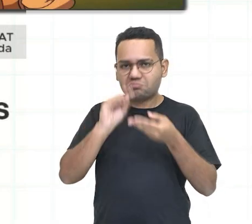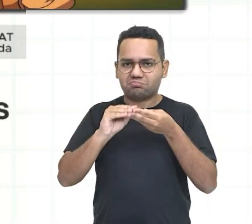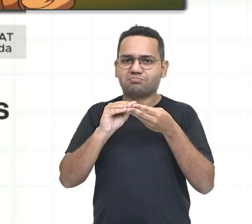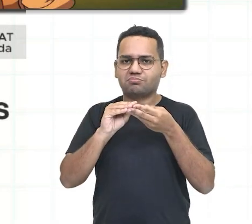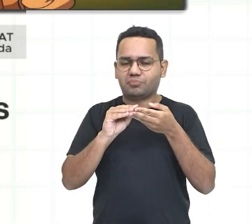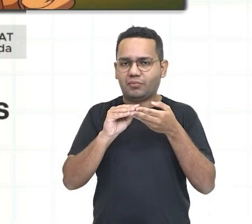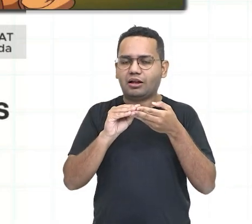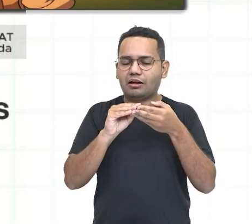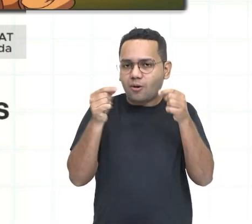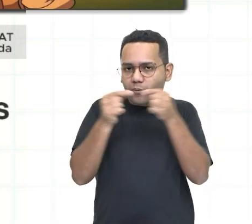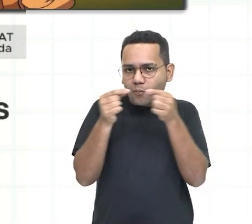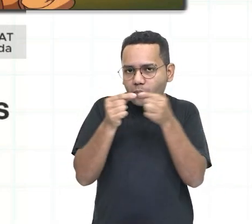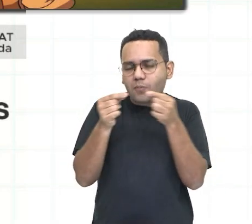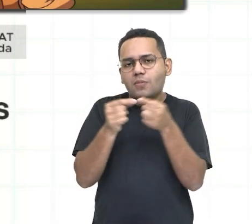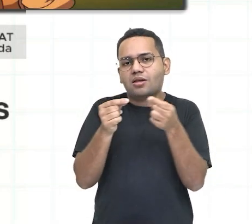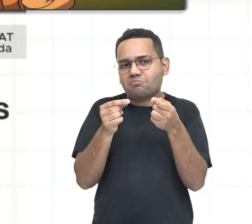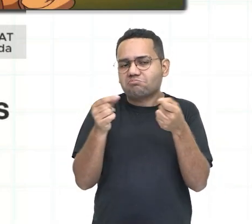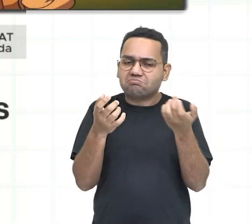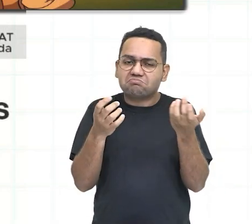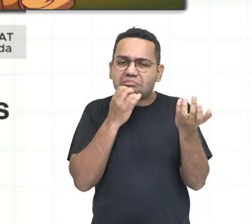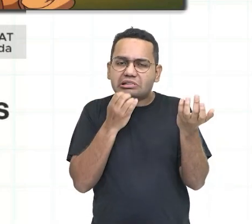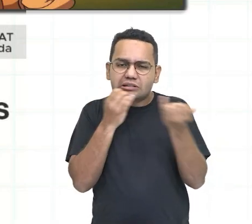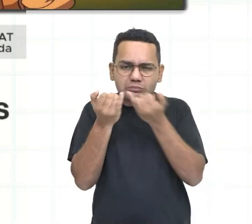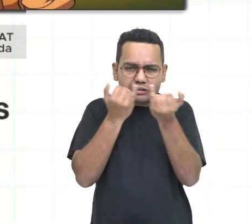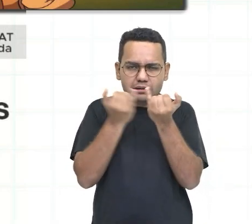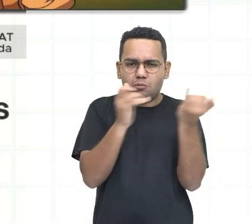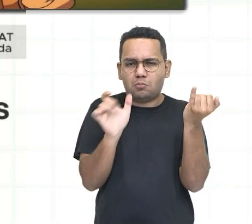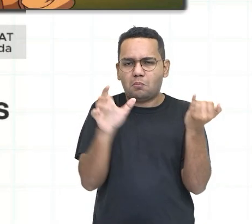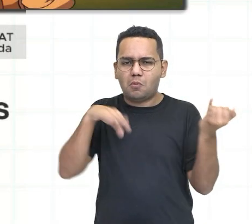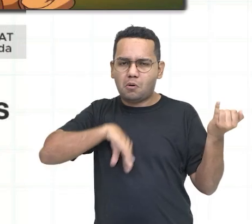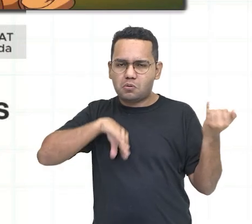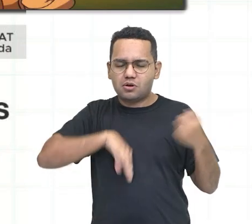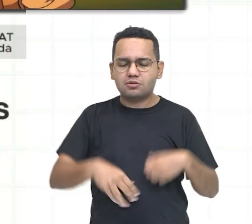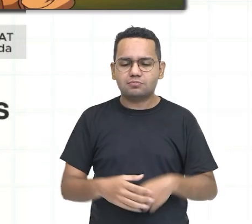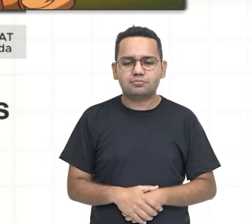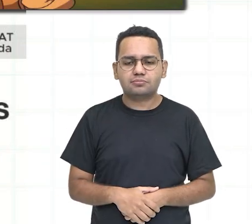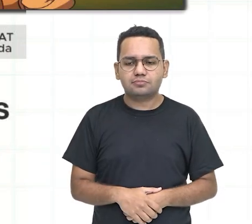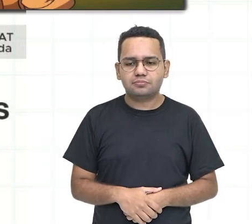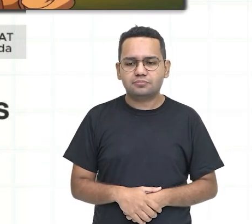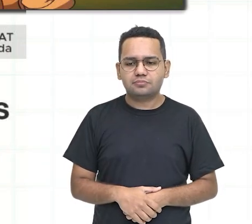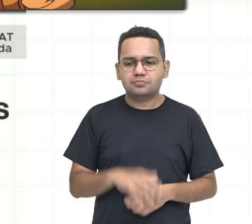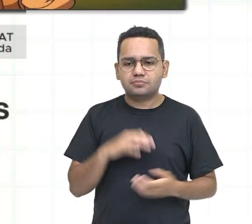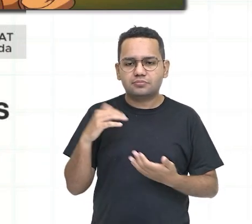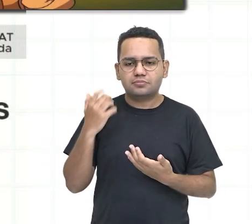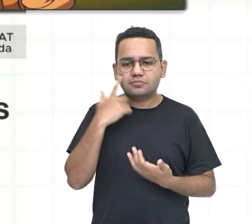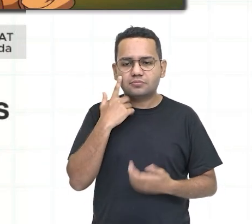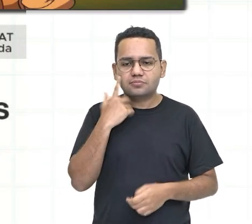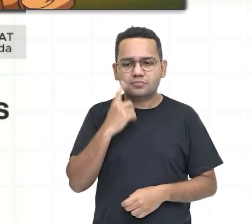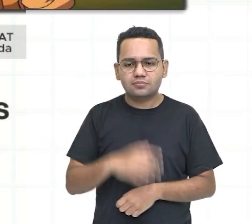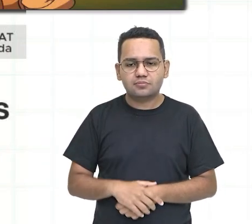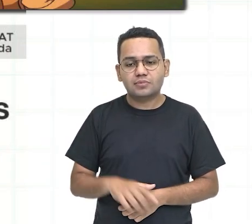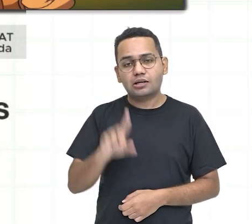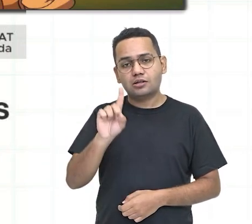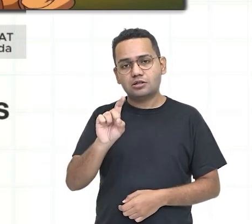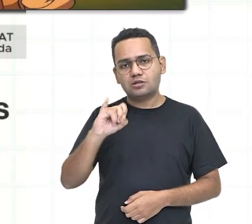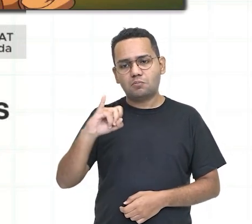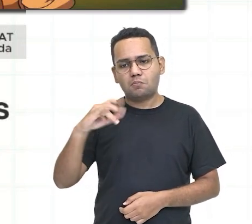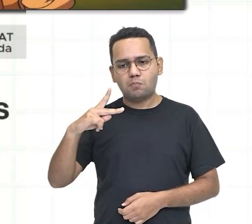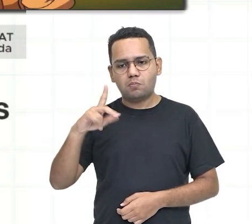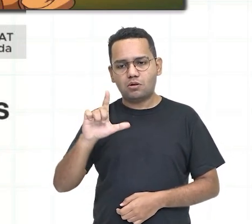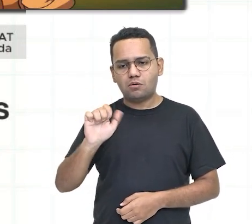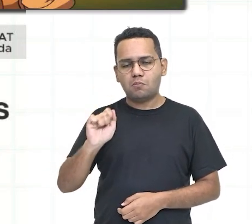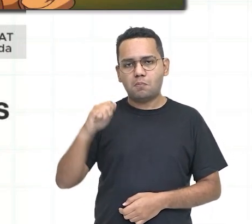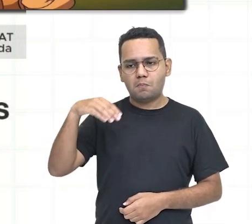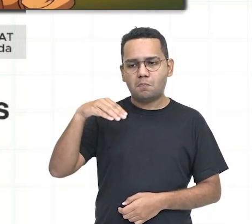cognatas. Outras palavras também, diplomacy, diplomacia internacional,